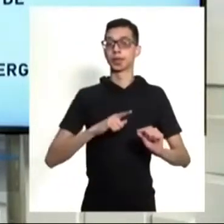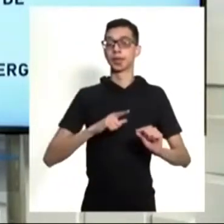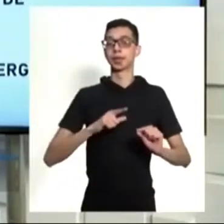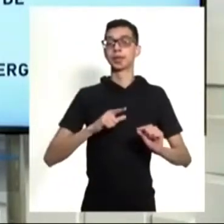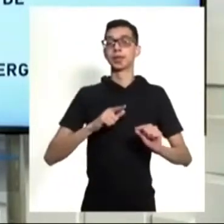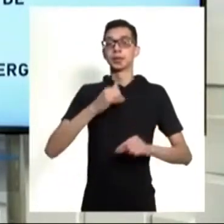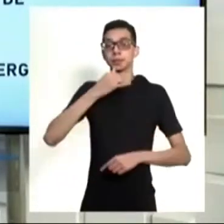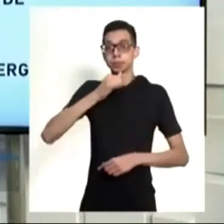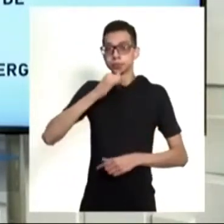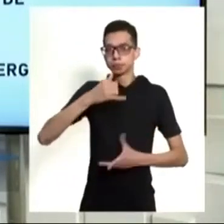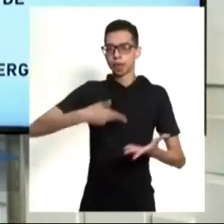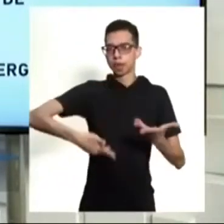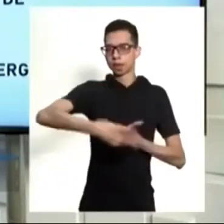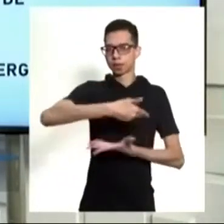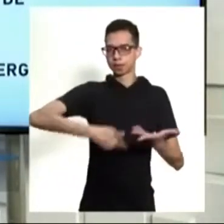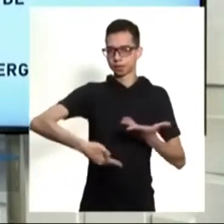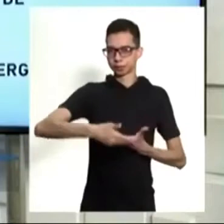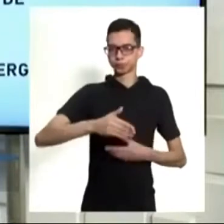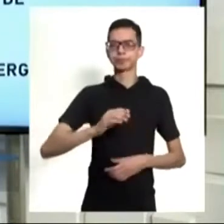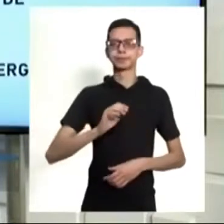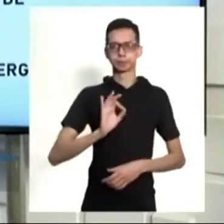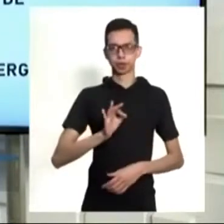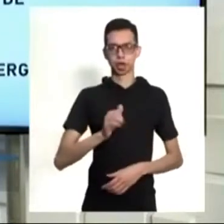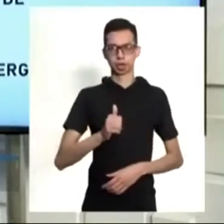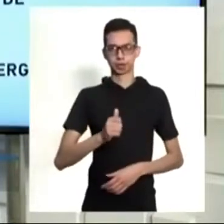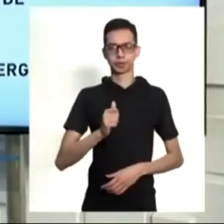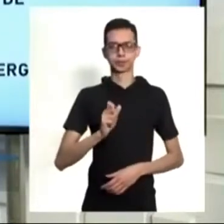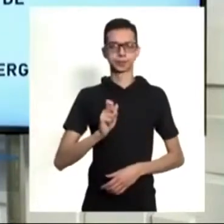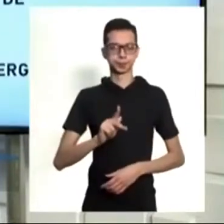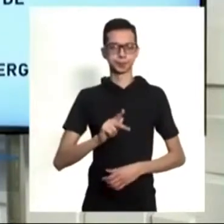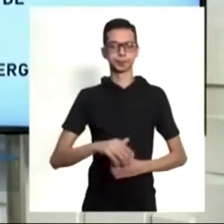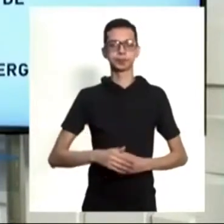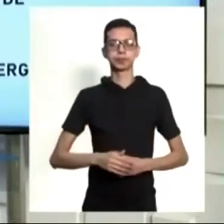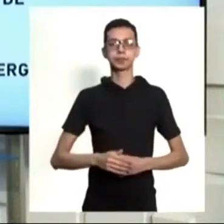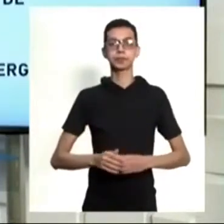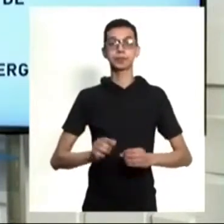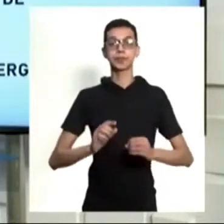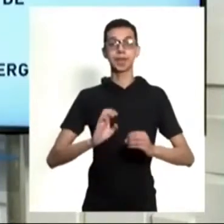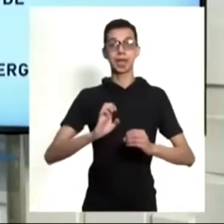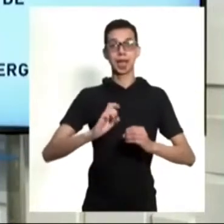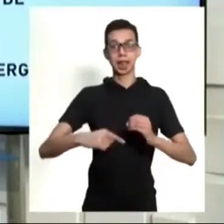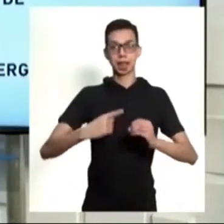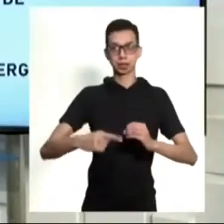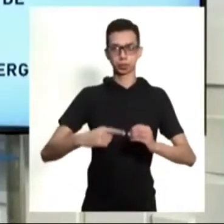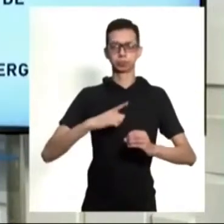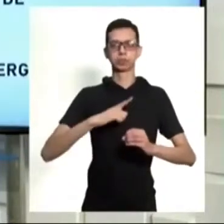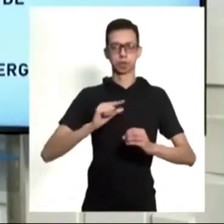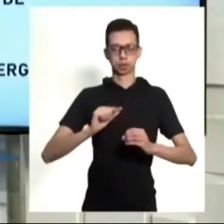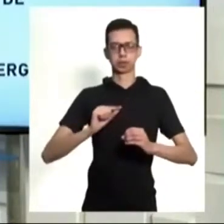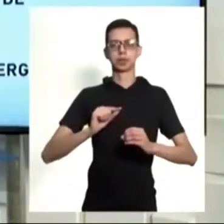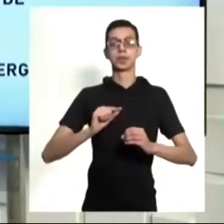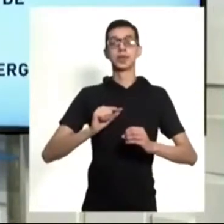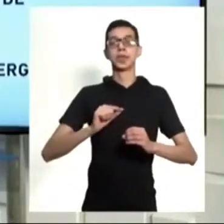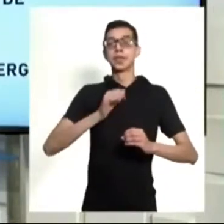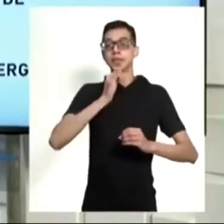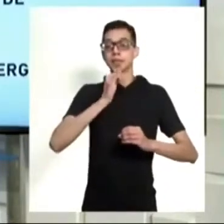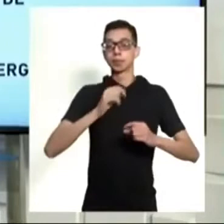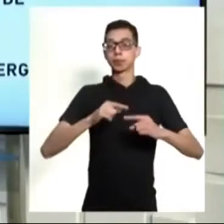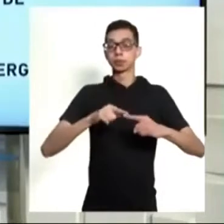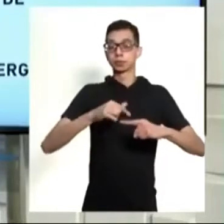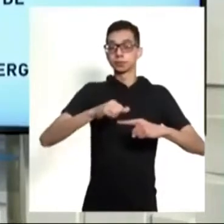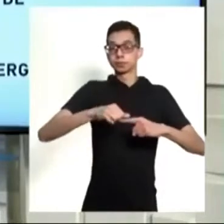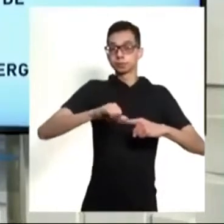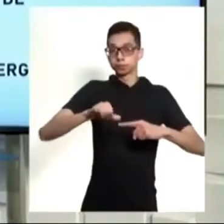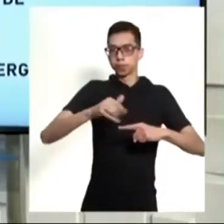de elétrons, correto? Tá? De um metal para o outro. Nunca esqueça, quem perde elétrons oxida e quem